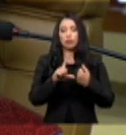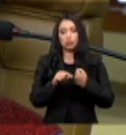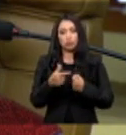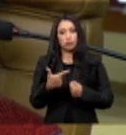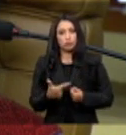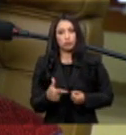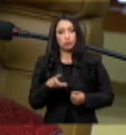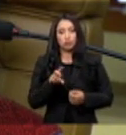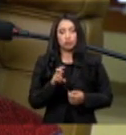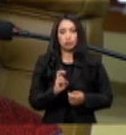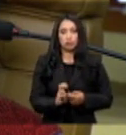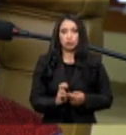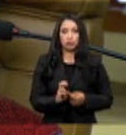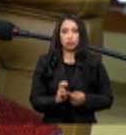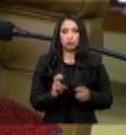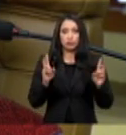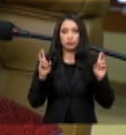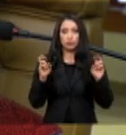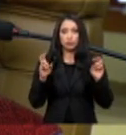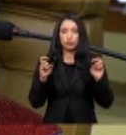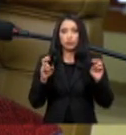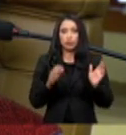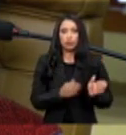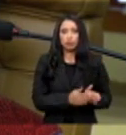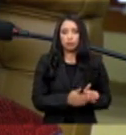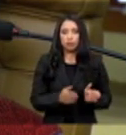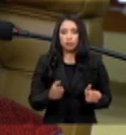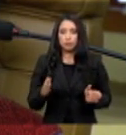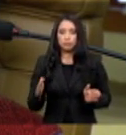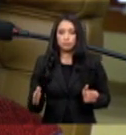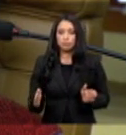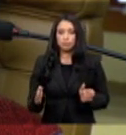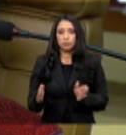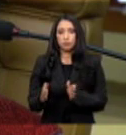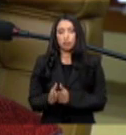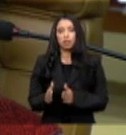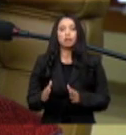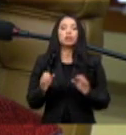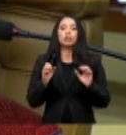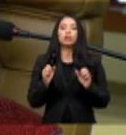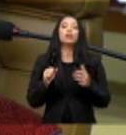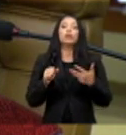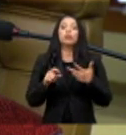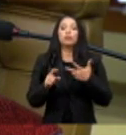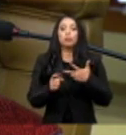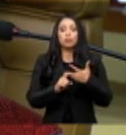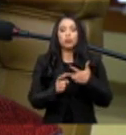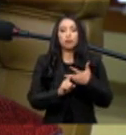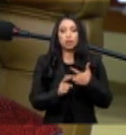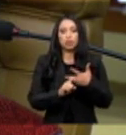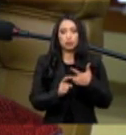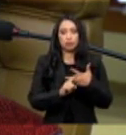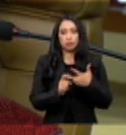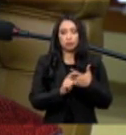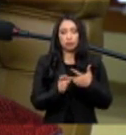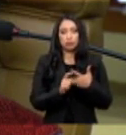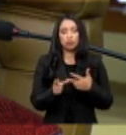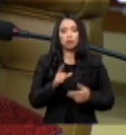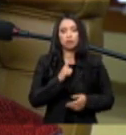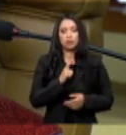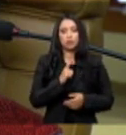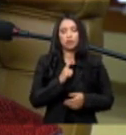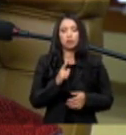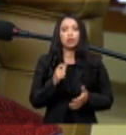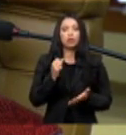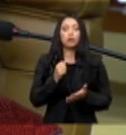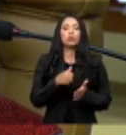25, impugnado: nos termos e prazos definidos em ato do Poder Executivo, as partes promoverão a extinção dos